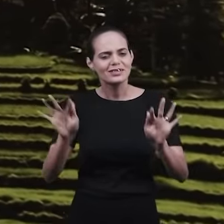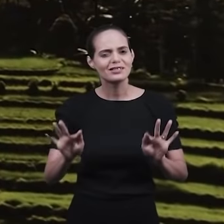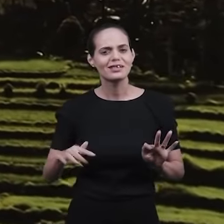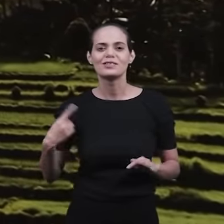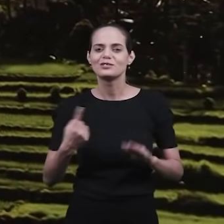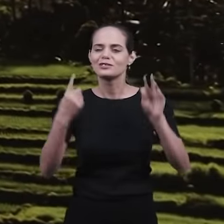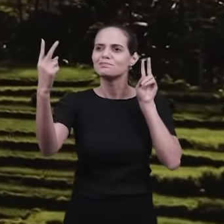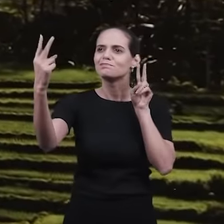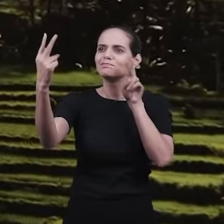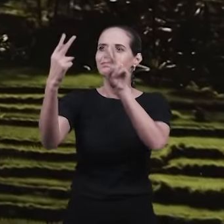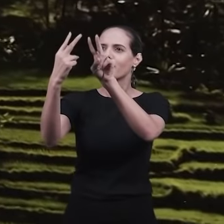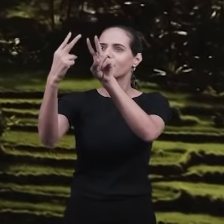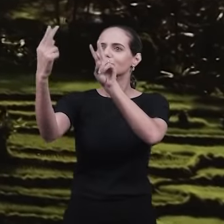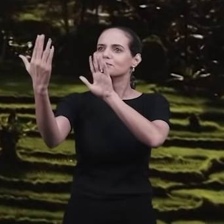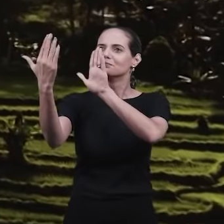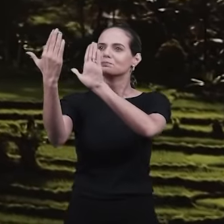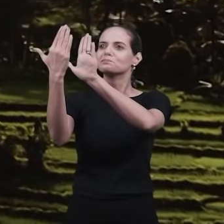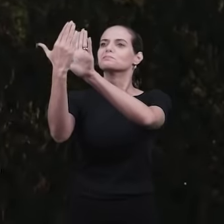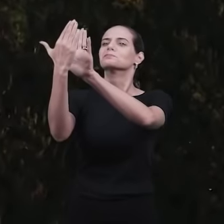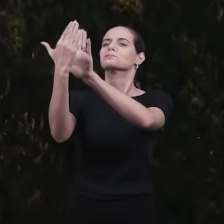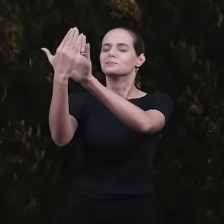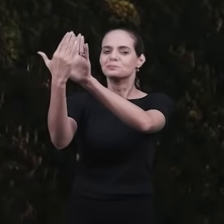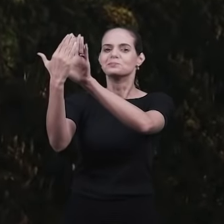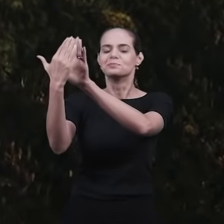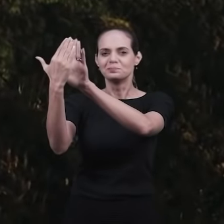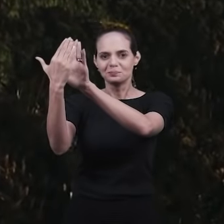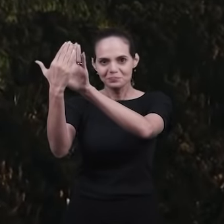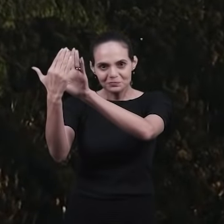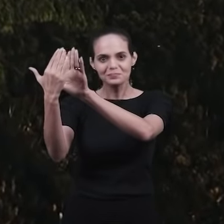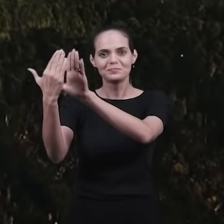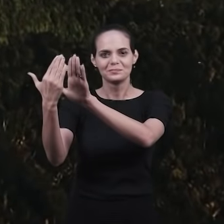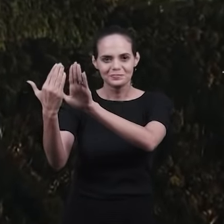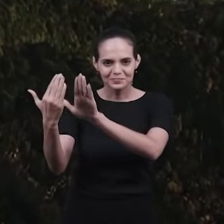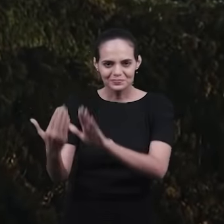estará e o veremos face a face